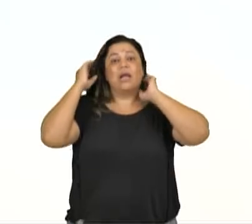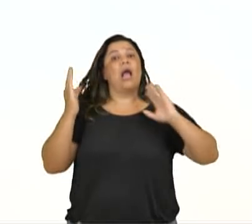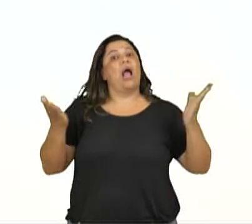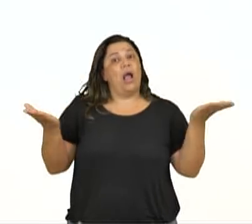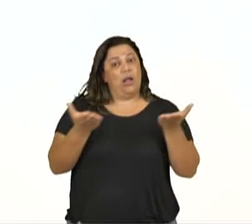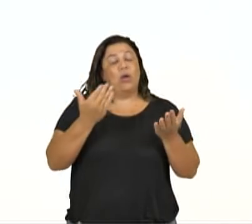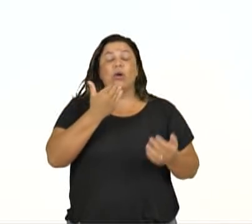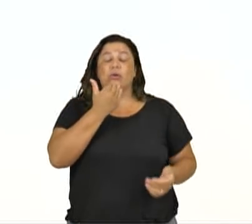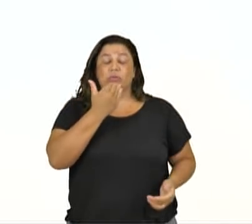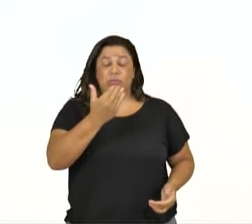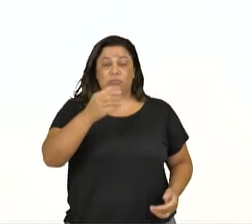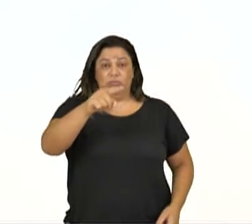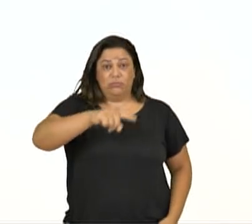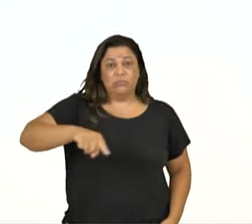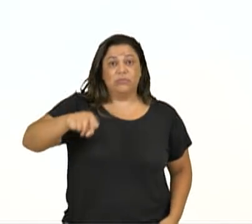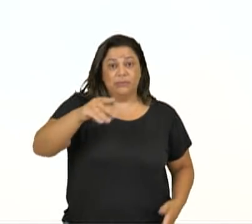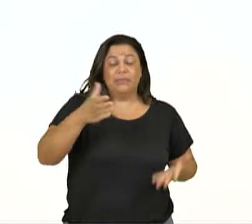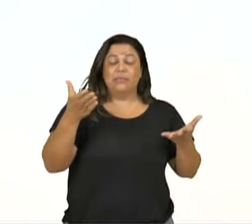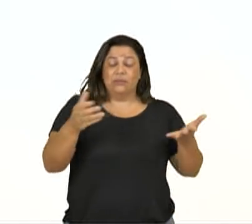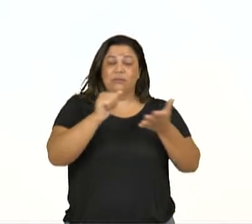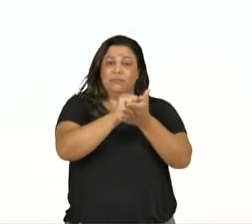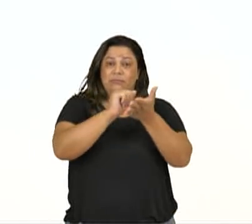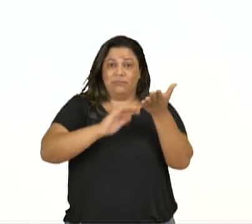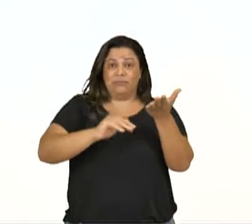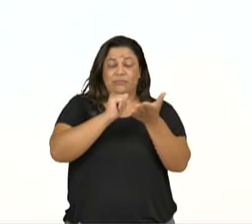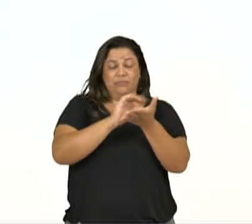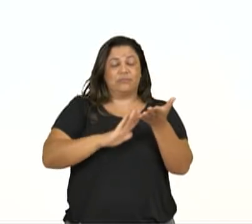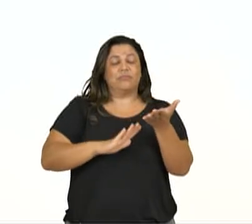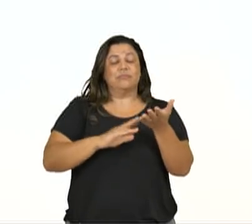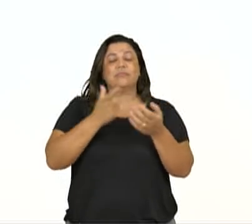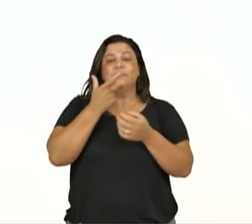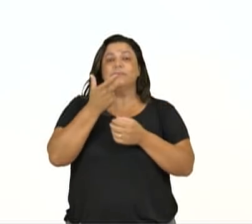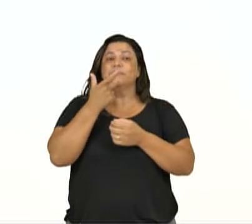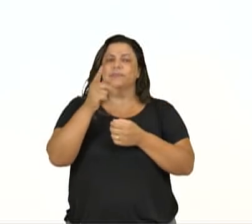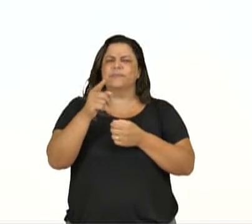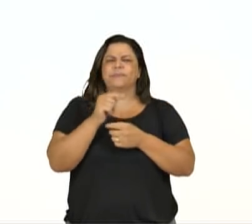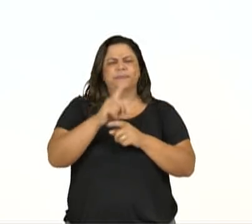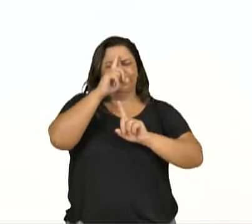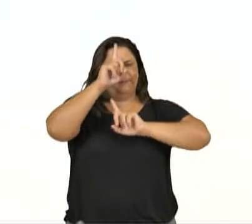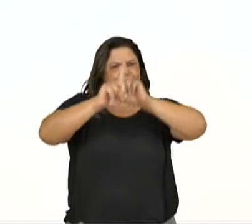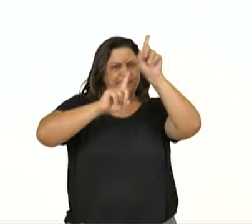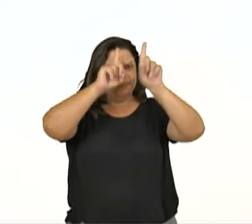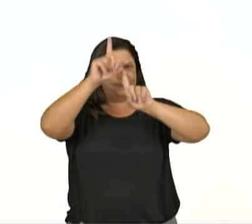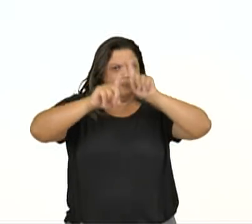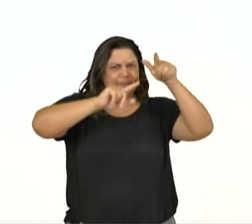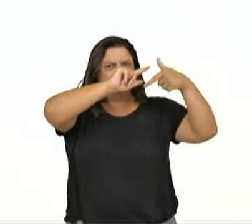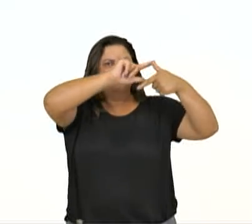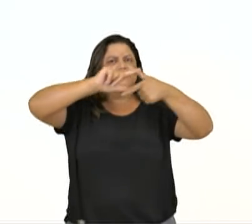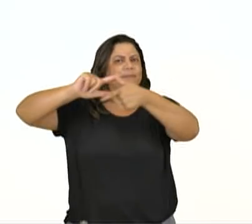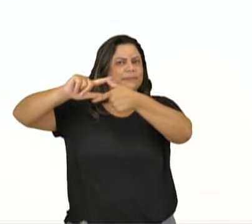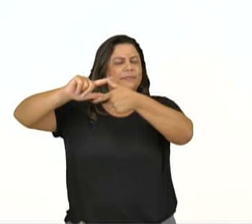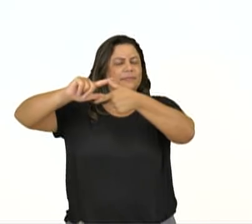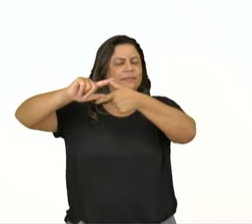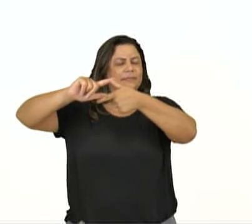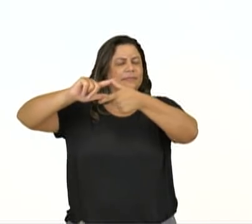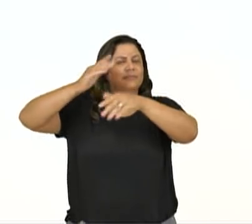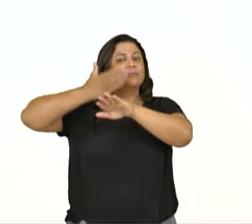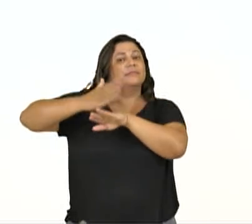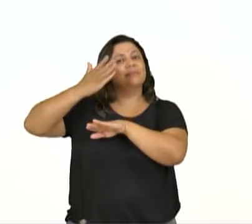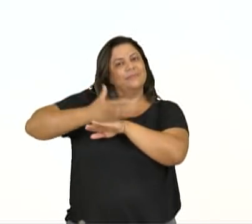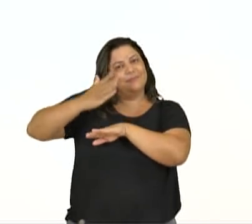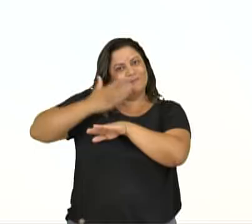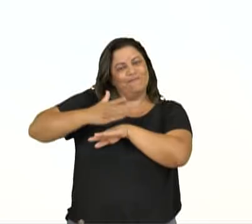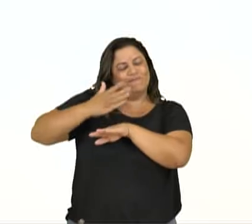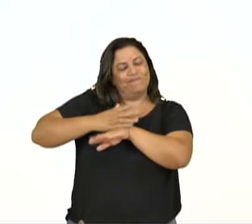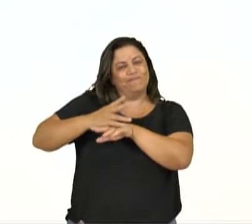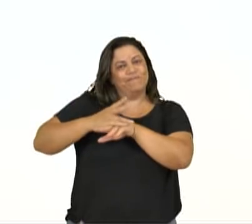vocês agora, né, como sugestão de atividade, planejarem aí uma charge para treinar, né, para fazer esse treinamento.